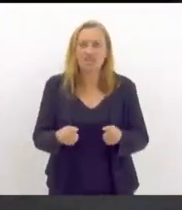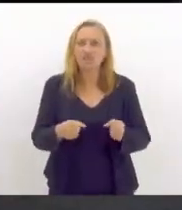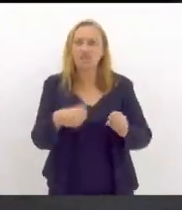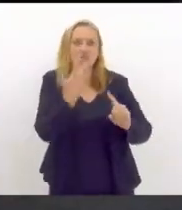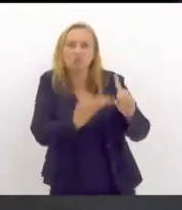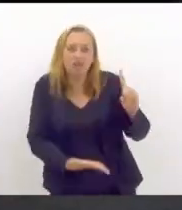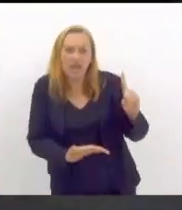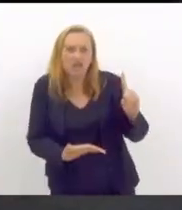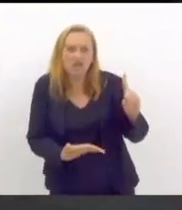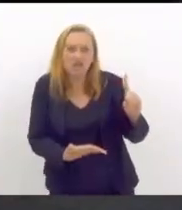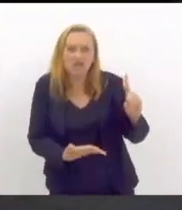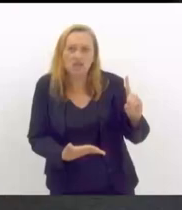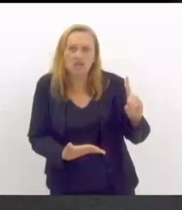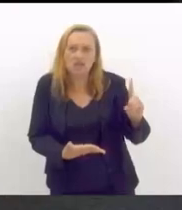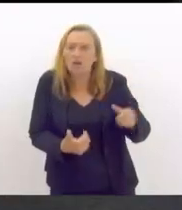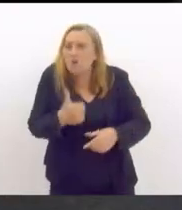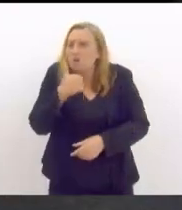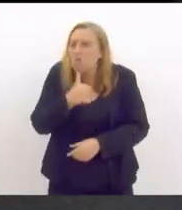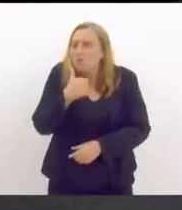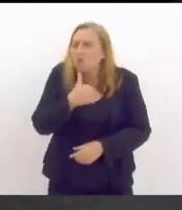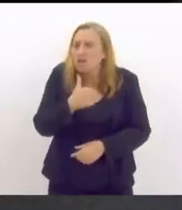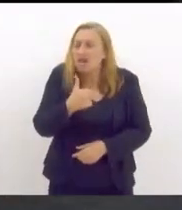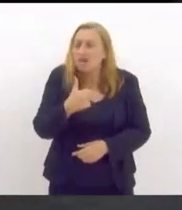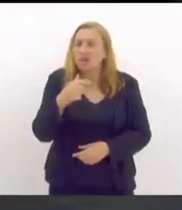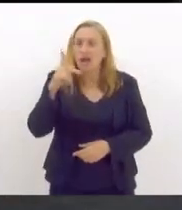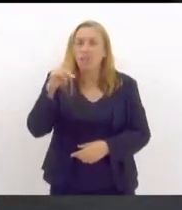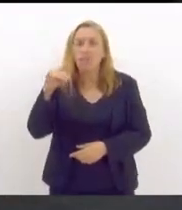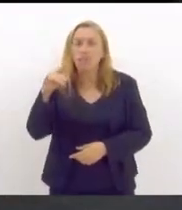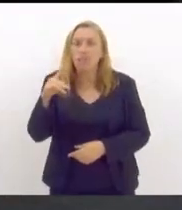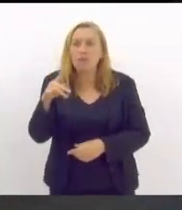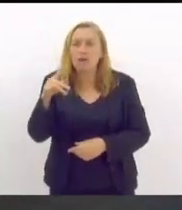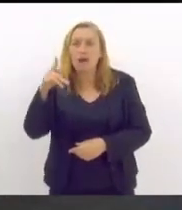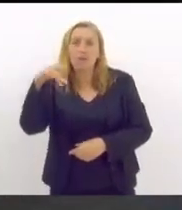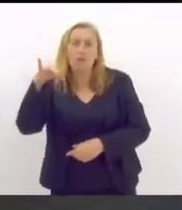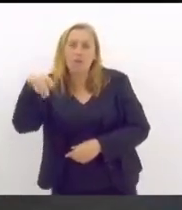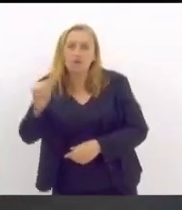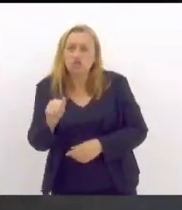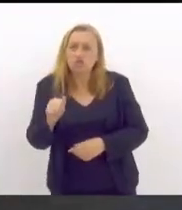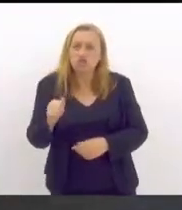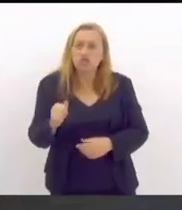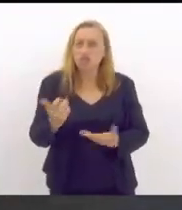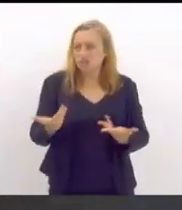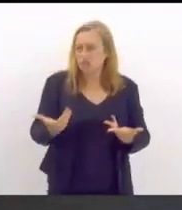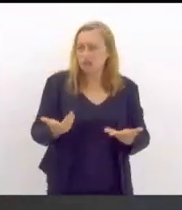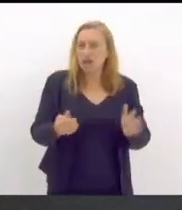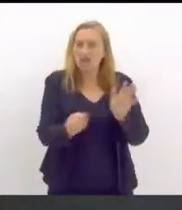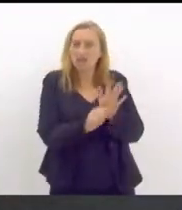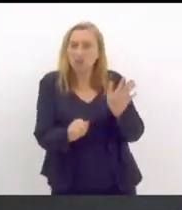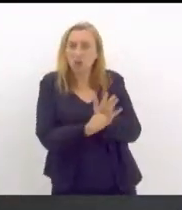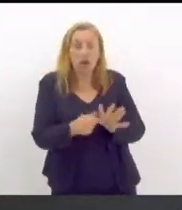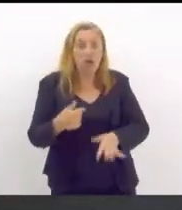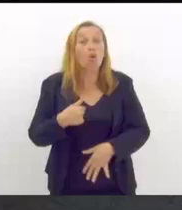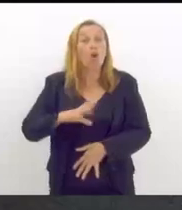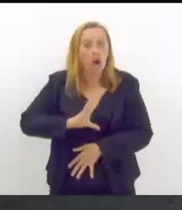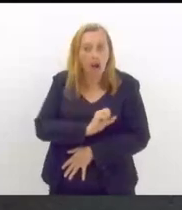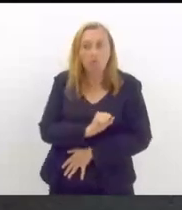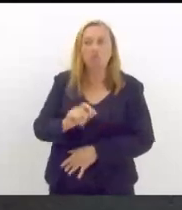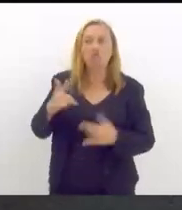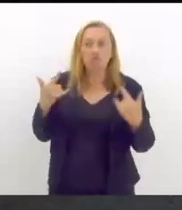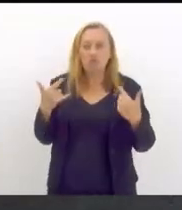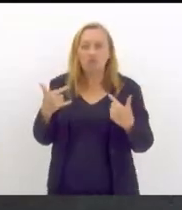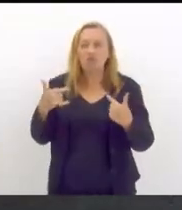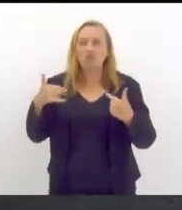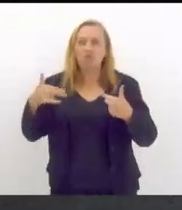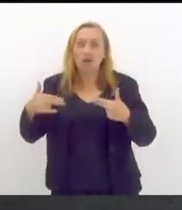homenagem que querem fazer com uma mulher que faz Apologia às drogas e não valoriza o corpo eu adoro funk adoro dançar mas a gente tem que ser saber separar as coisas